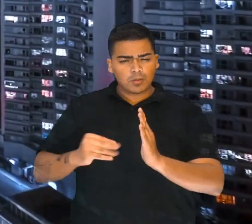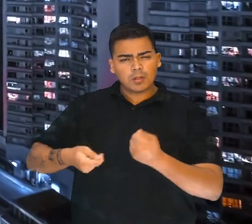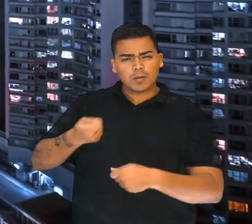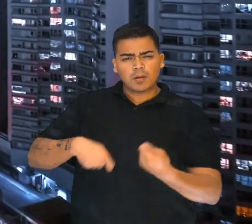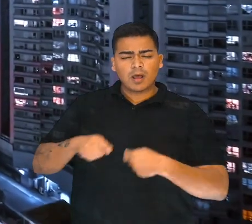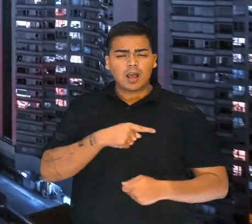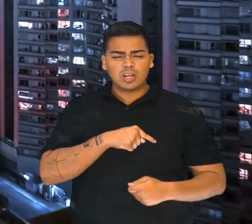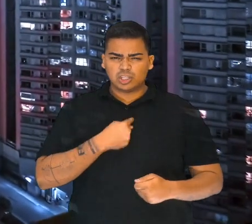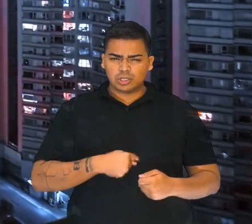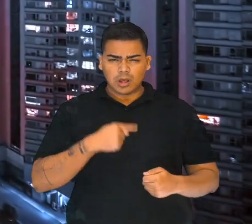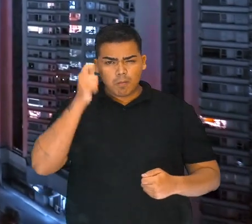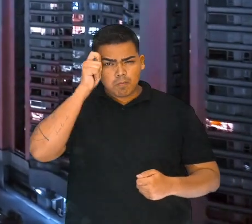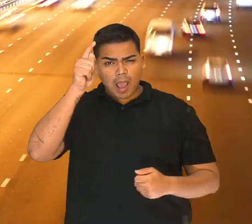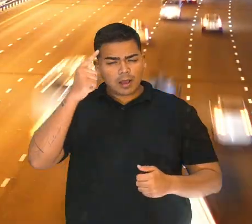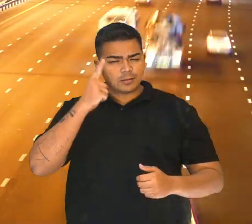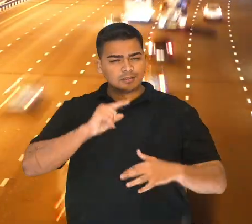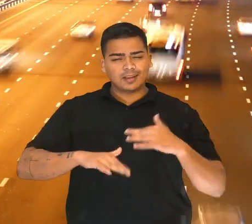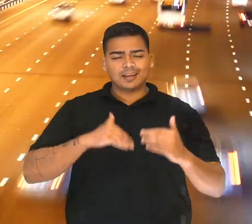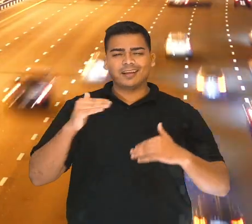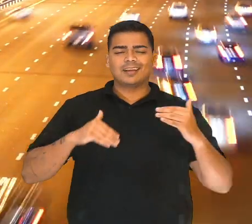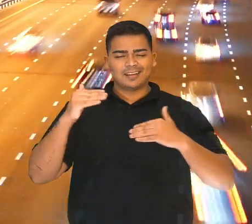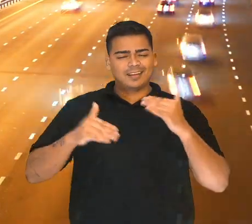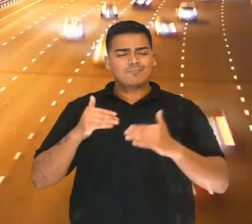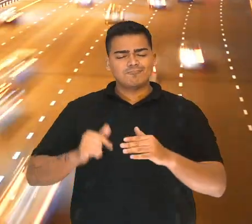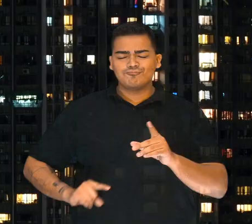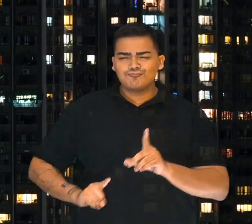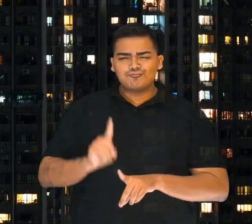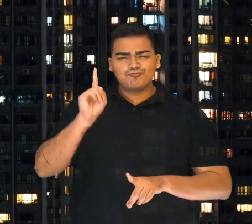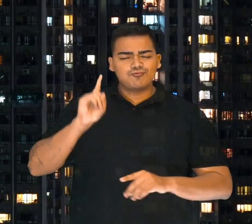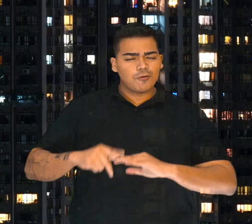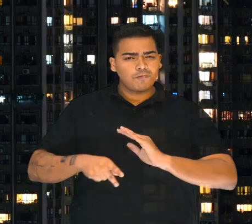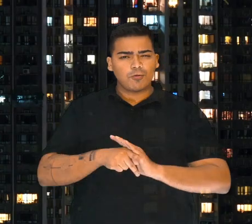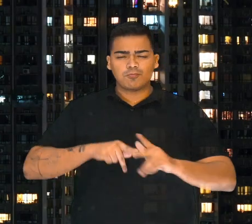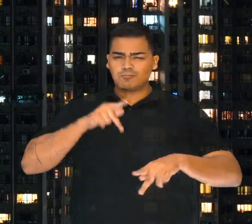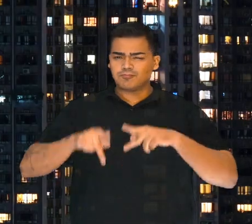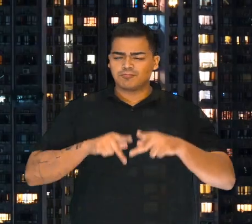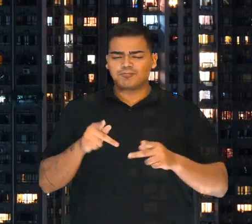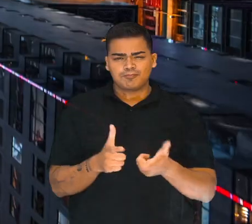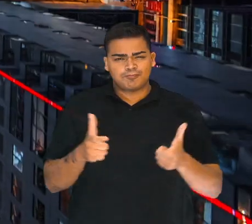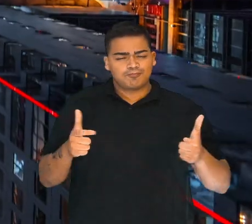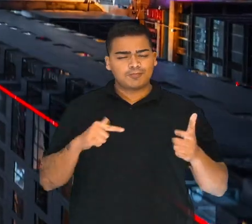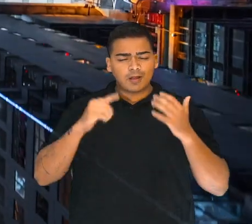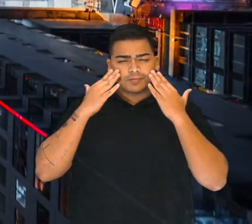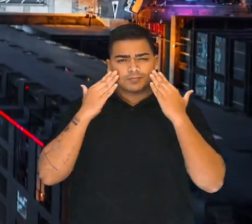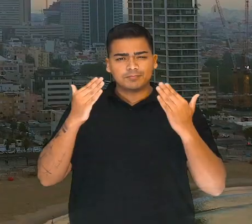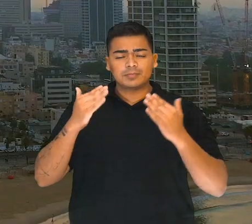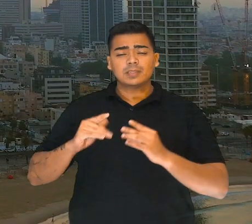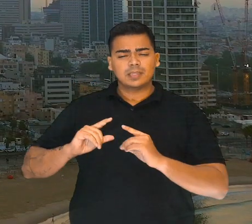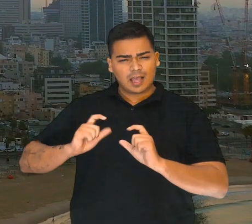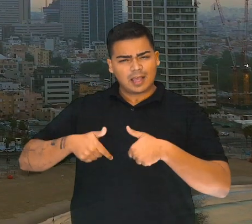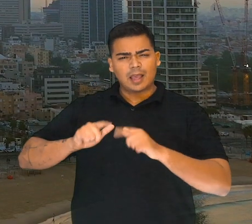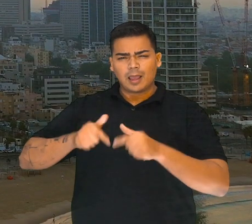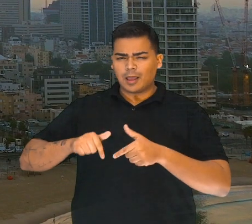Na China, inovação é fruto do excesso de gente. Com a maior população do mundo, quem inova se destaca.